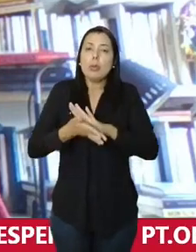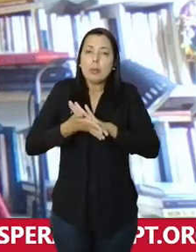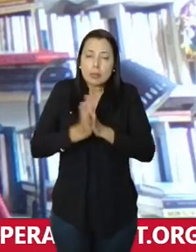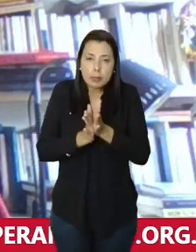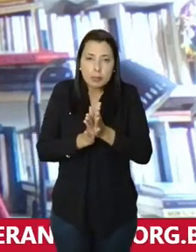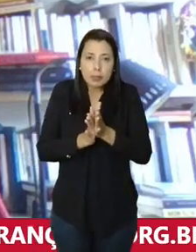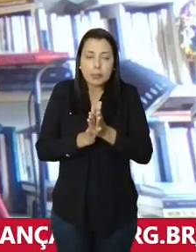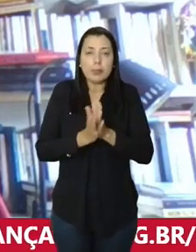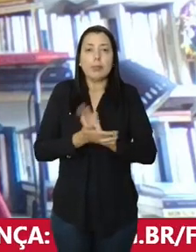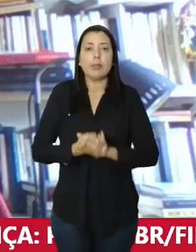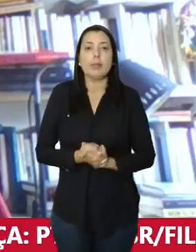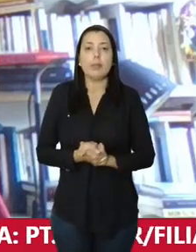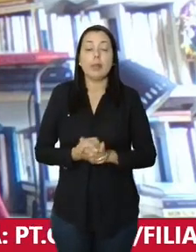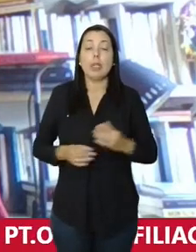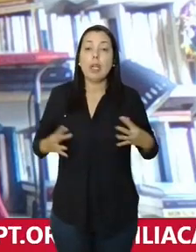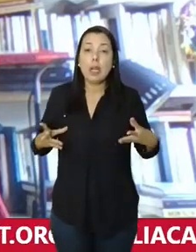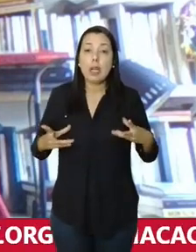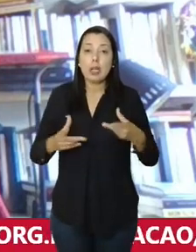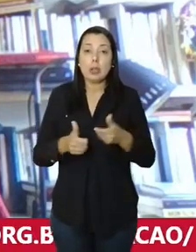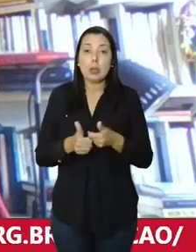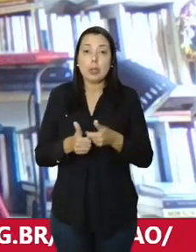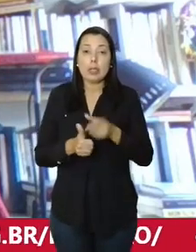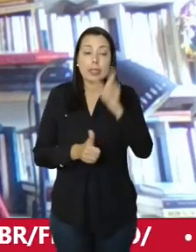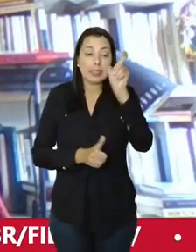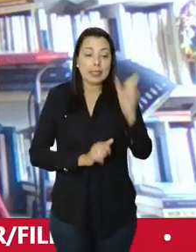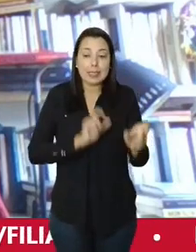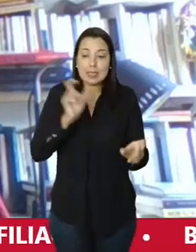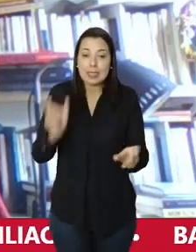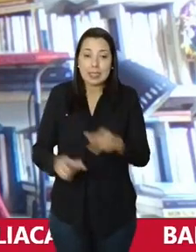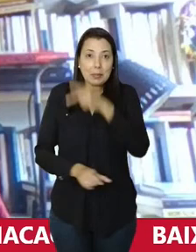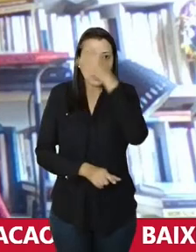preconceito a todas as pessoas